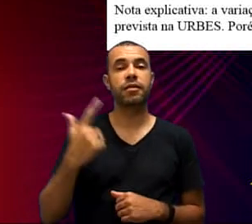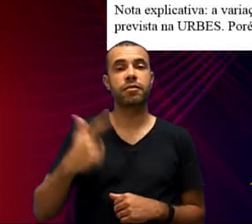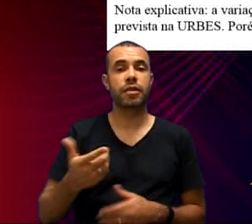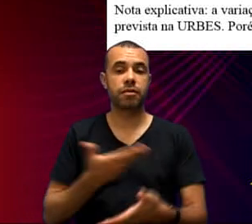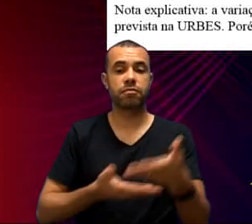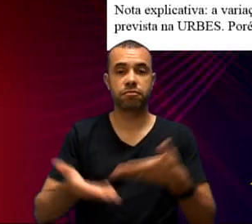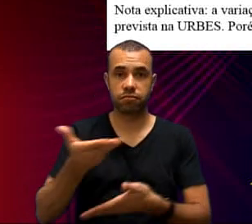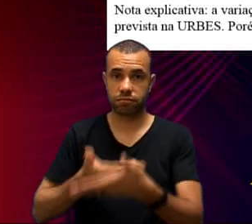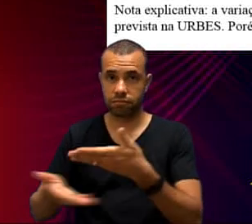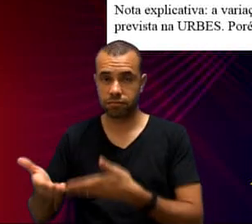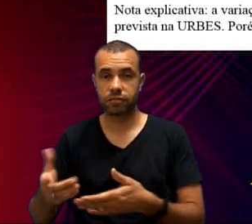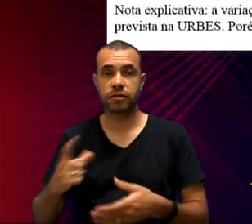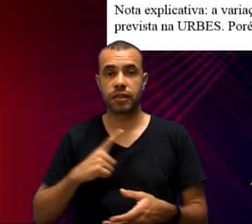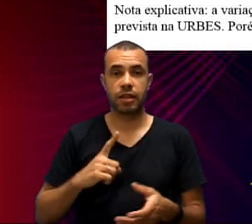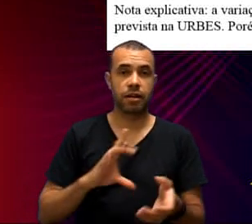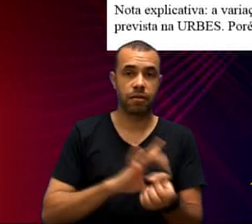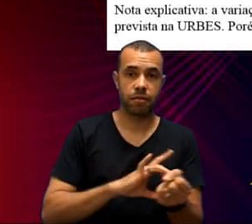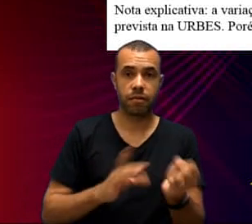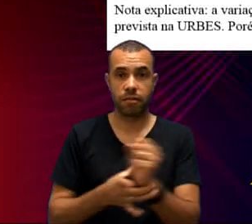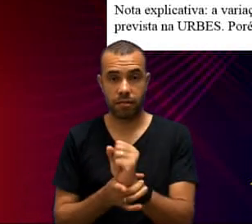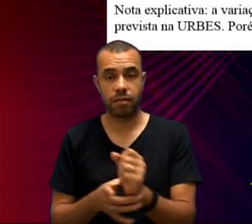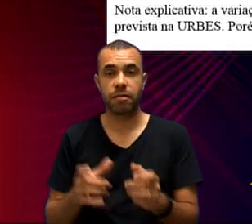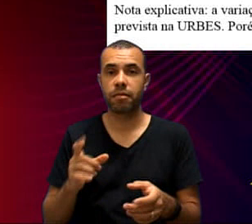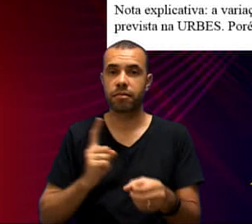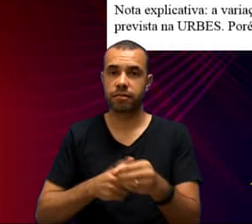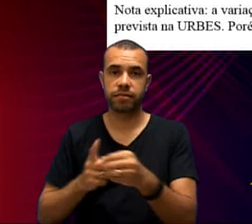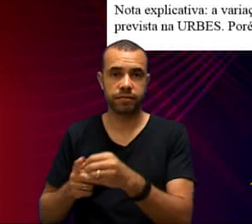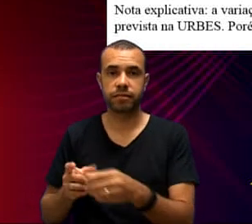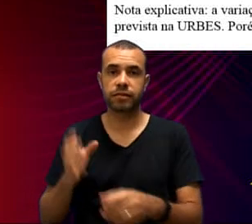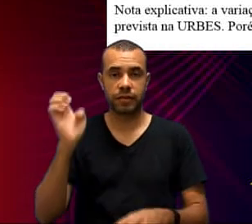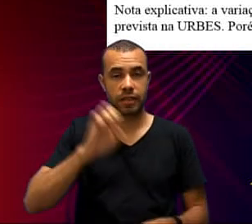Transferências de convênios estaduais,